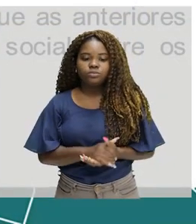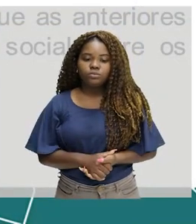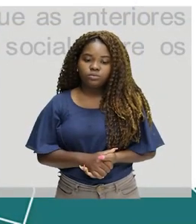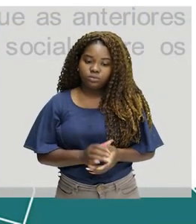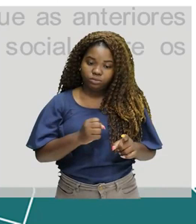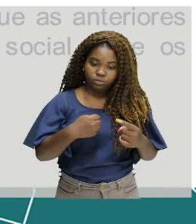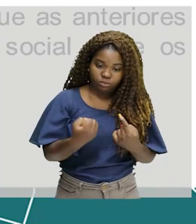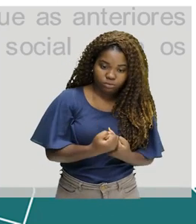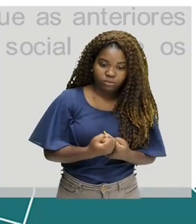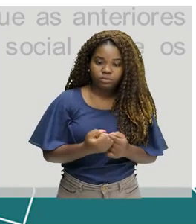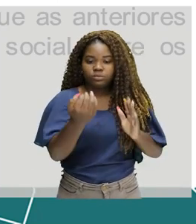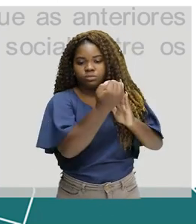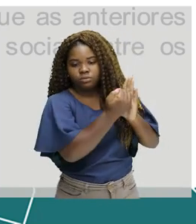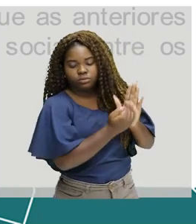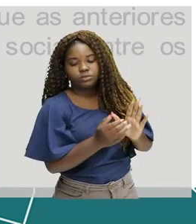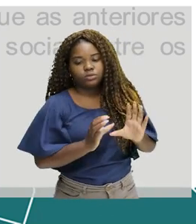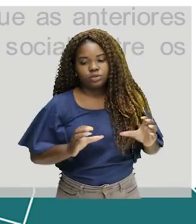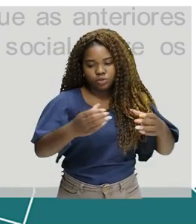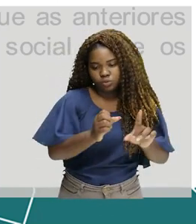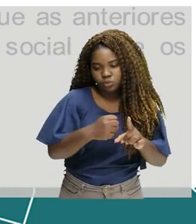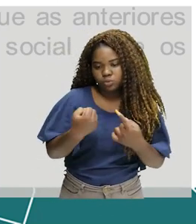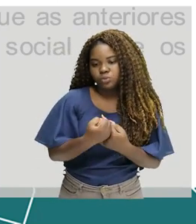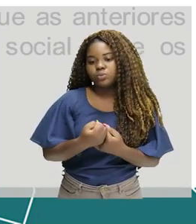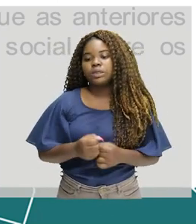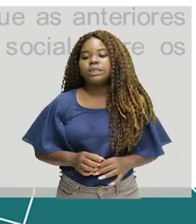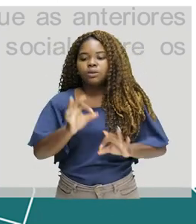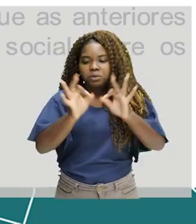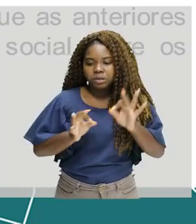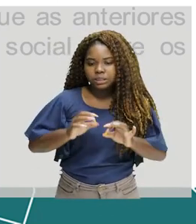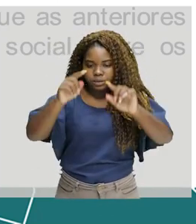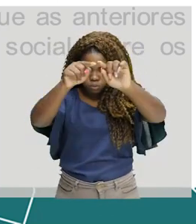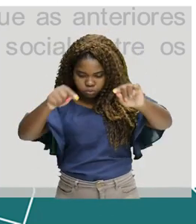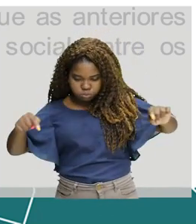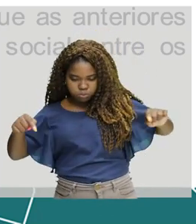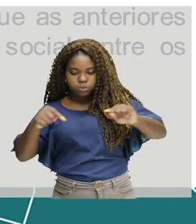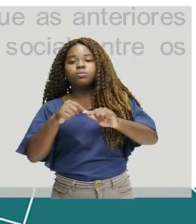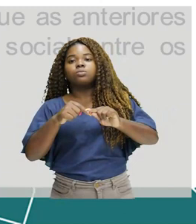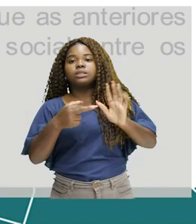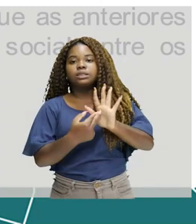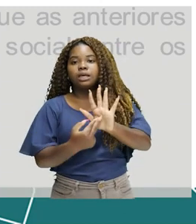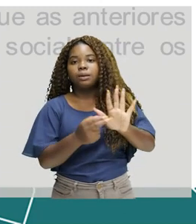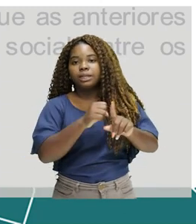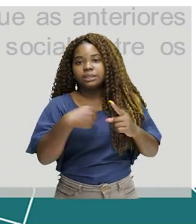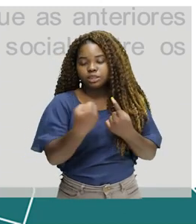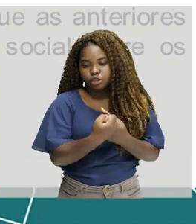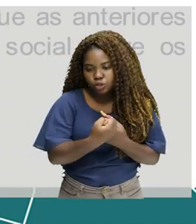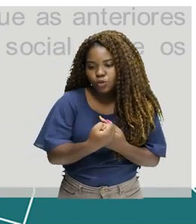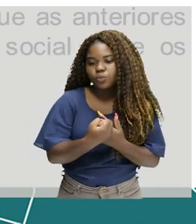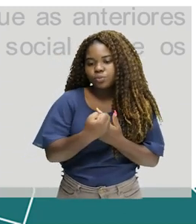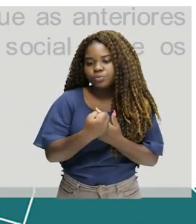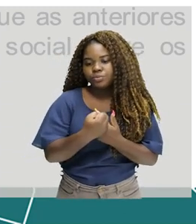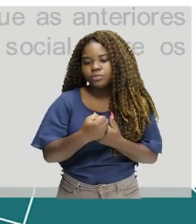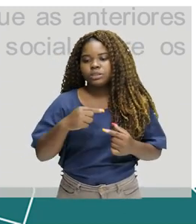classes a divisão social na pirâmide né naquele triângulo que representa a sociedade a divisão social